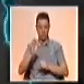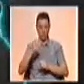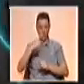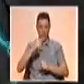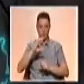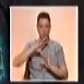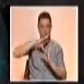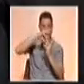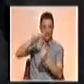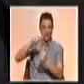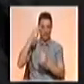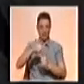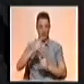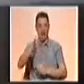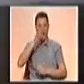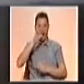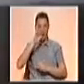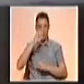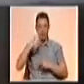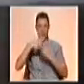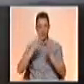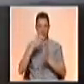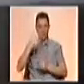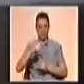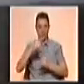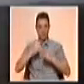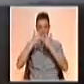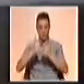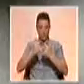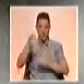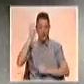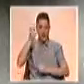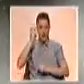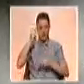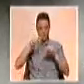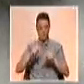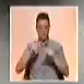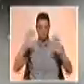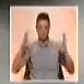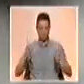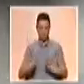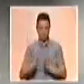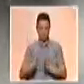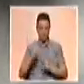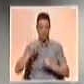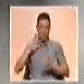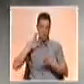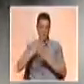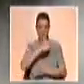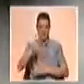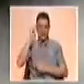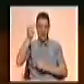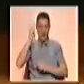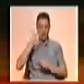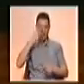do nosso planeta ser coberta por água, corremos o risco de, nos próximos anos, esta ser cada vez mais escassa. Nos últimos 100 anos,